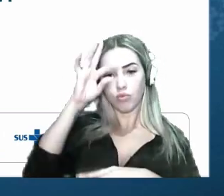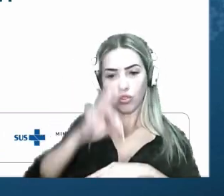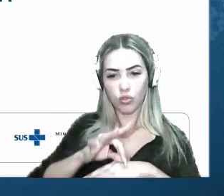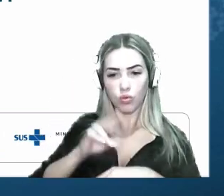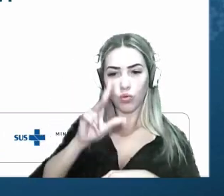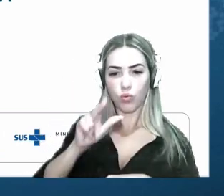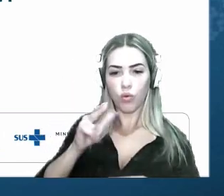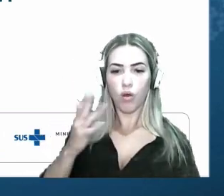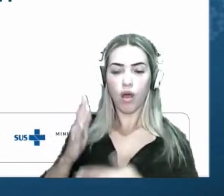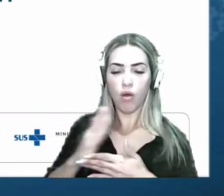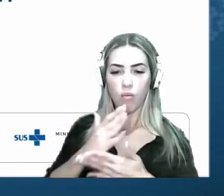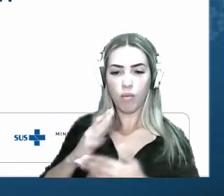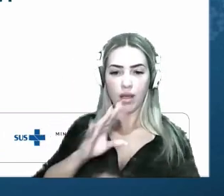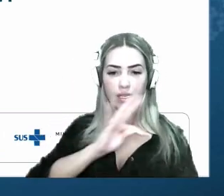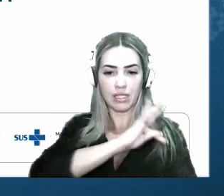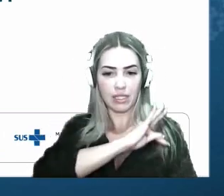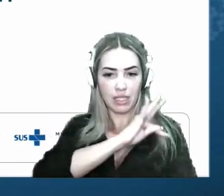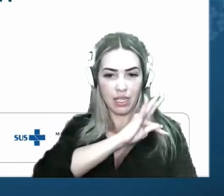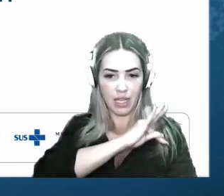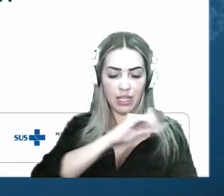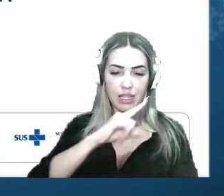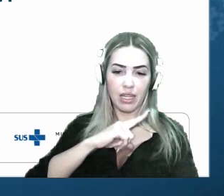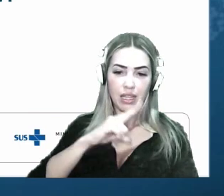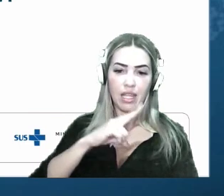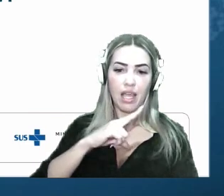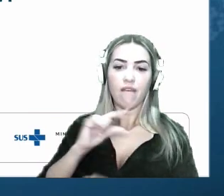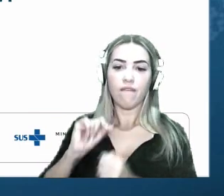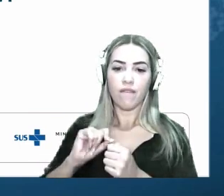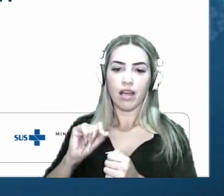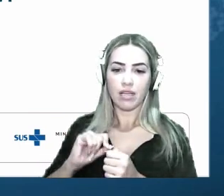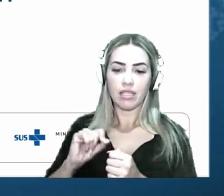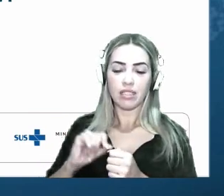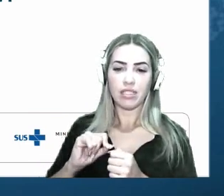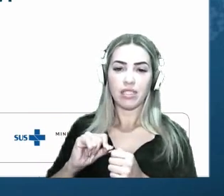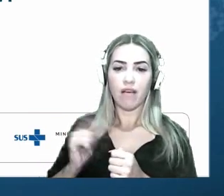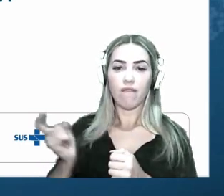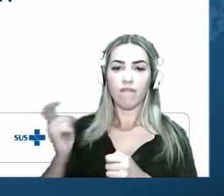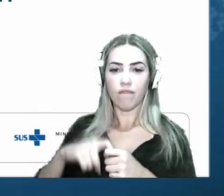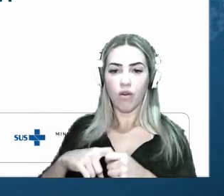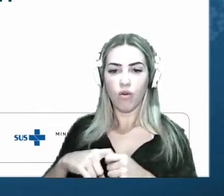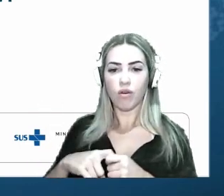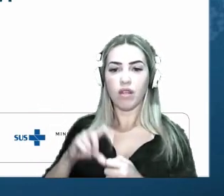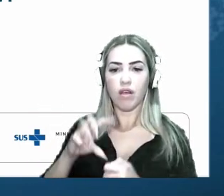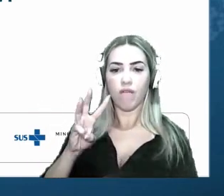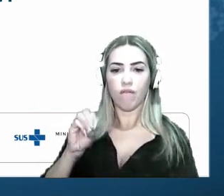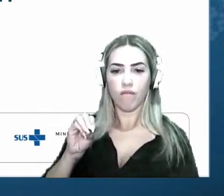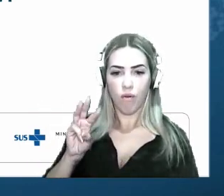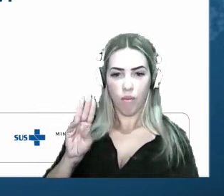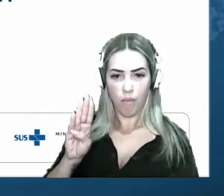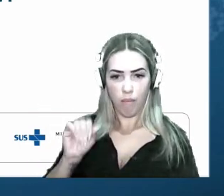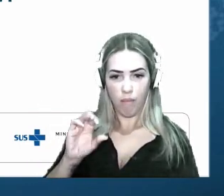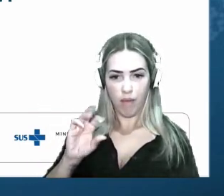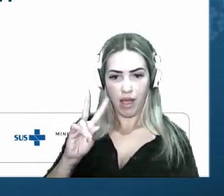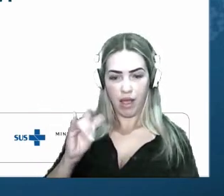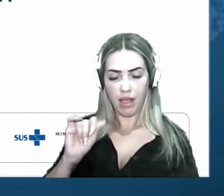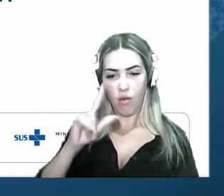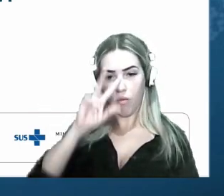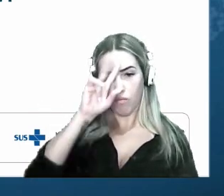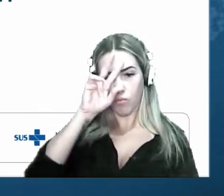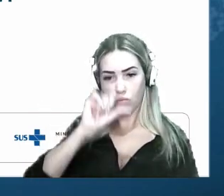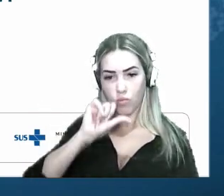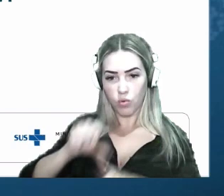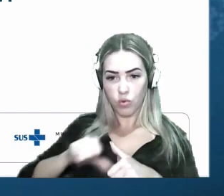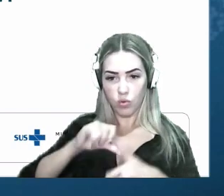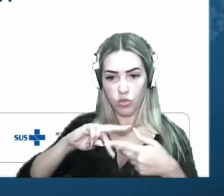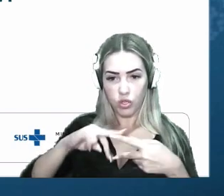que trabalham com supressão, ou tanto com a própria Wolbachia ou mosquitos geneticamente modificados. Então, toda